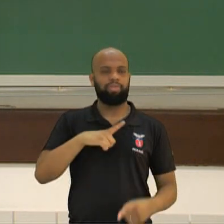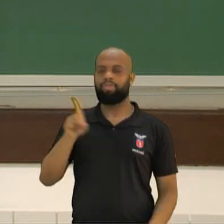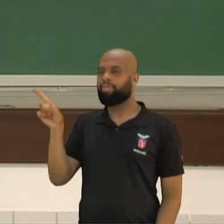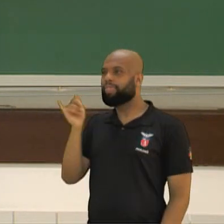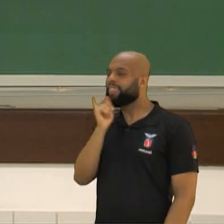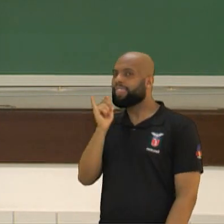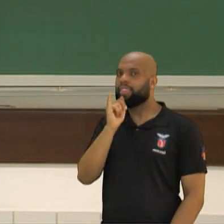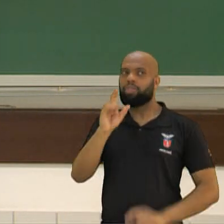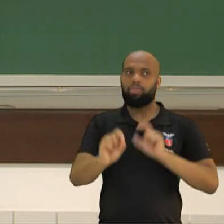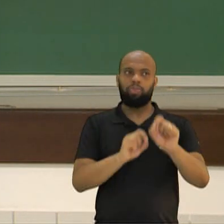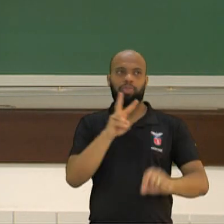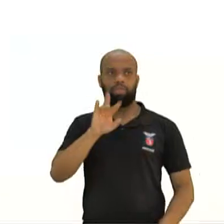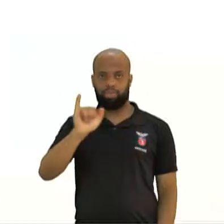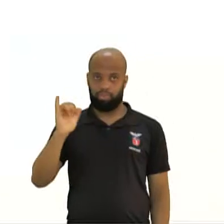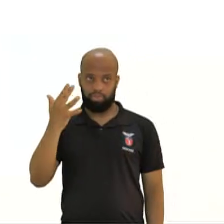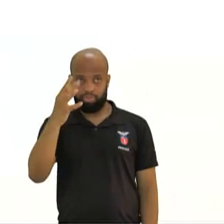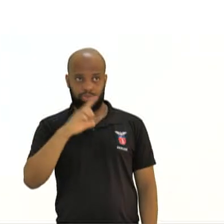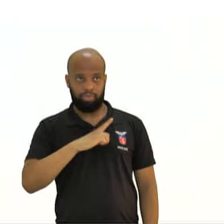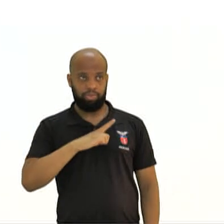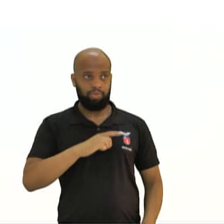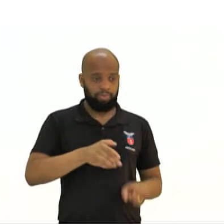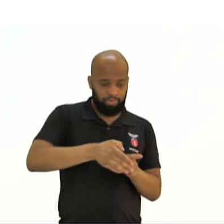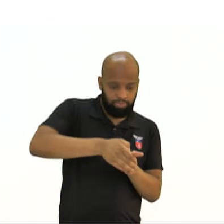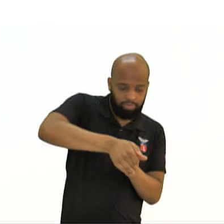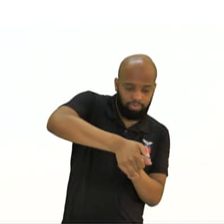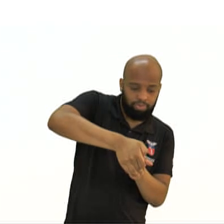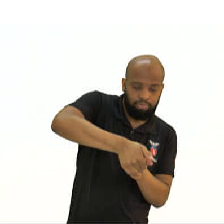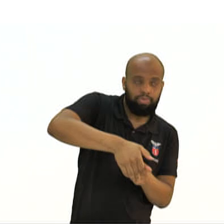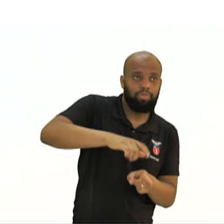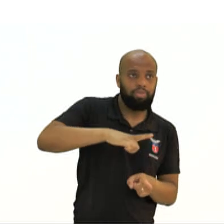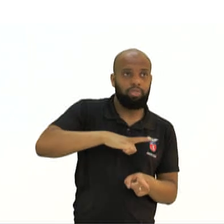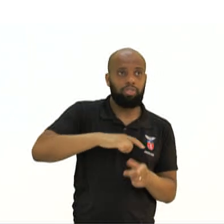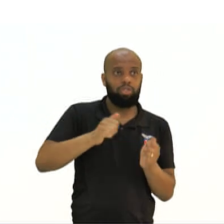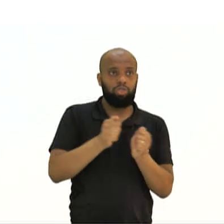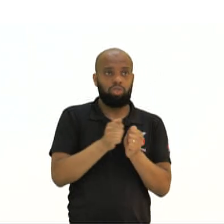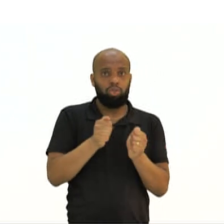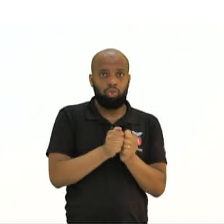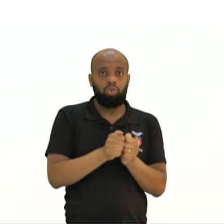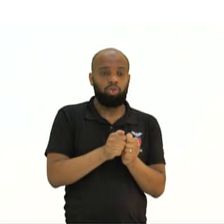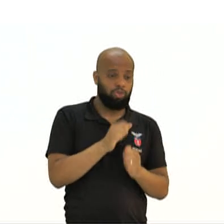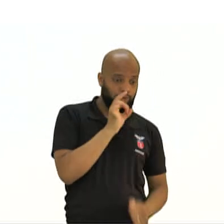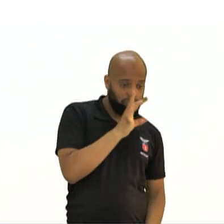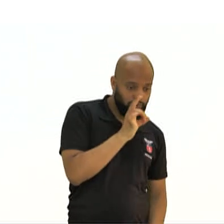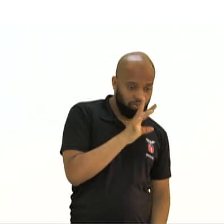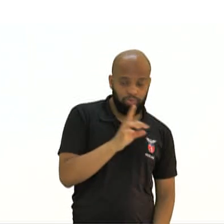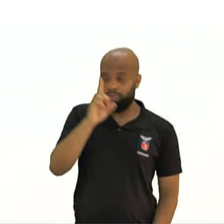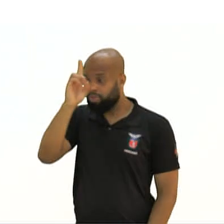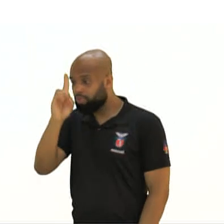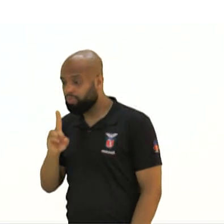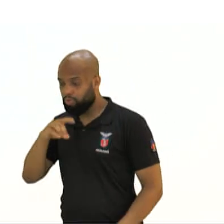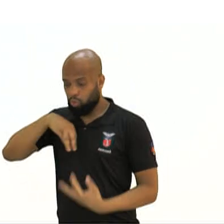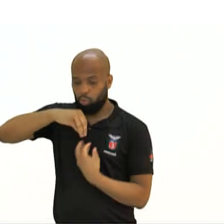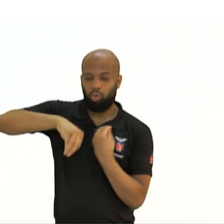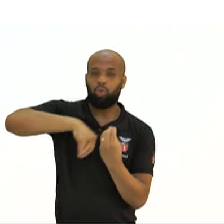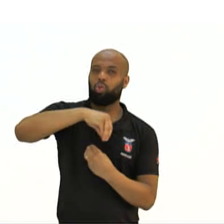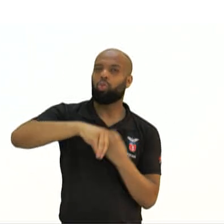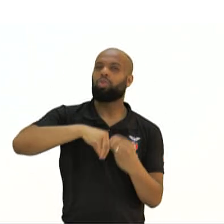exemplo. Ó, ervilha com vagem verde e ali ervilha com vagem